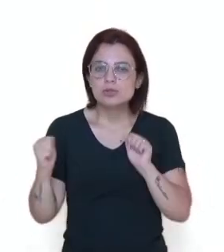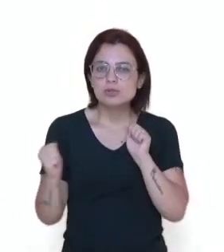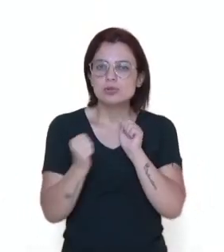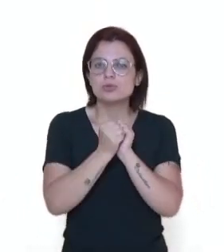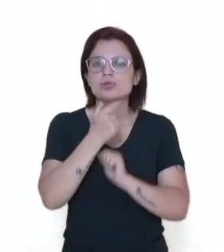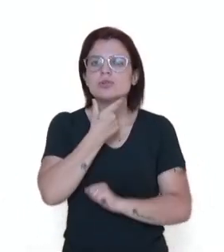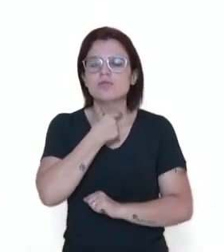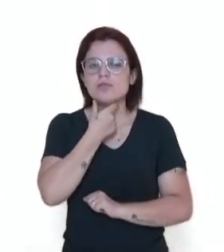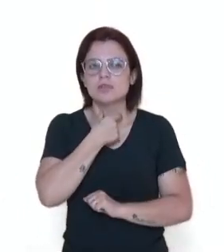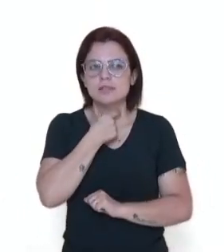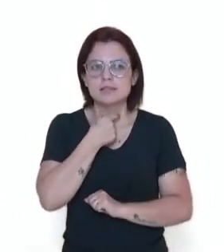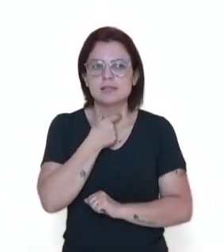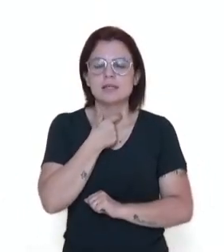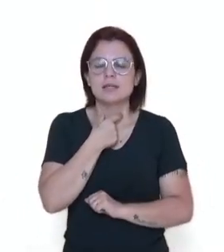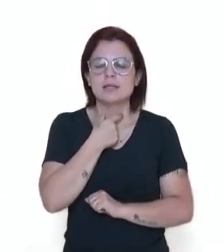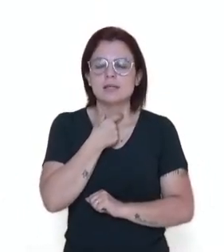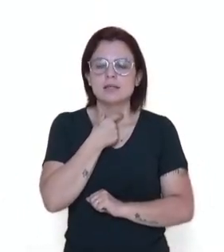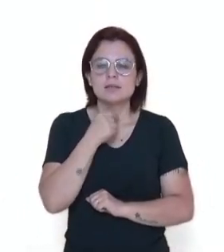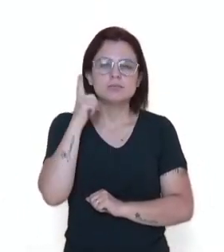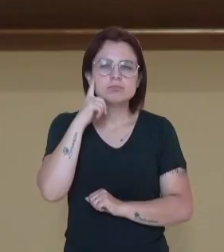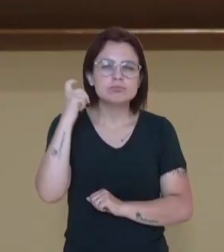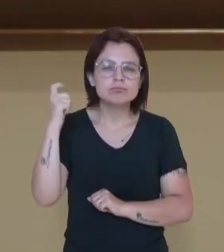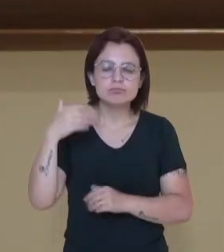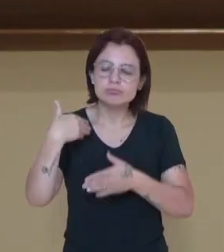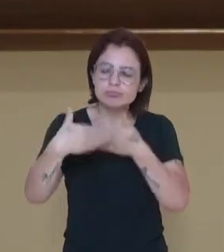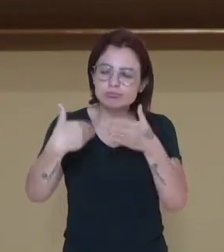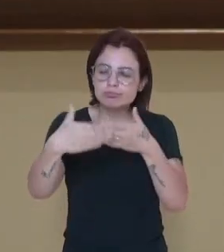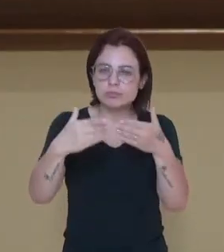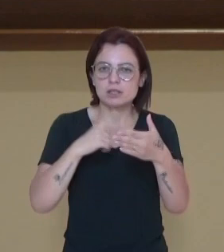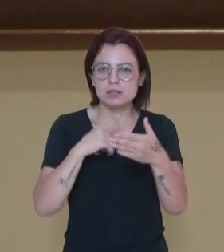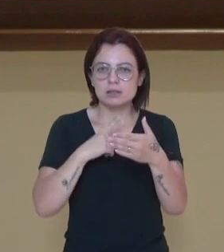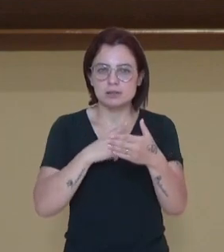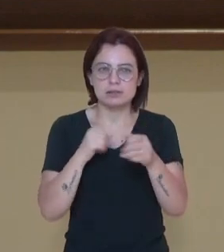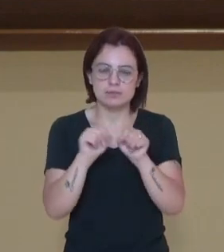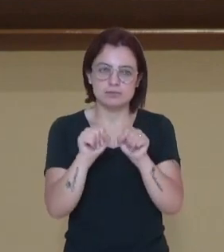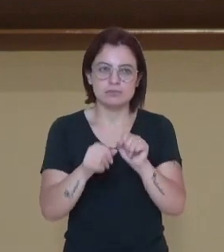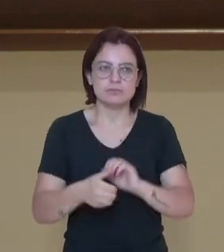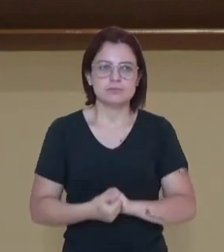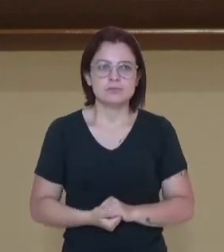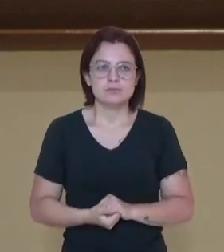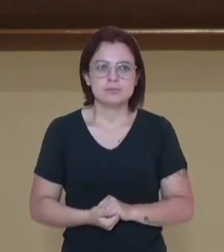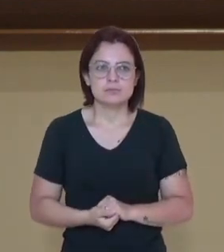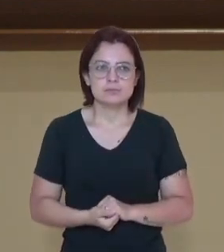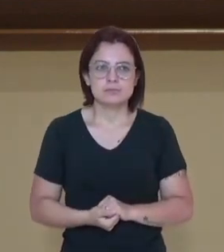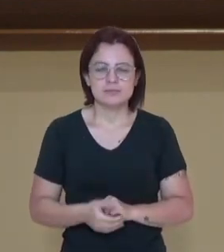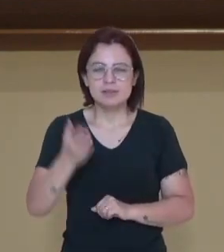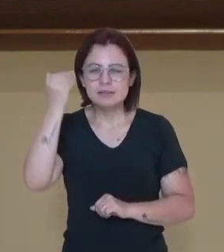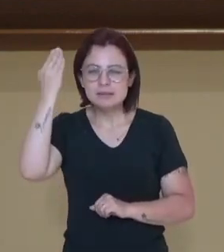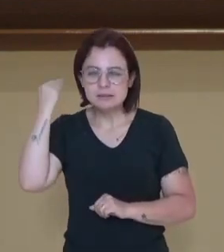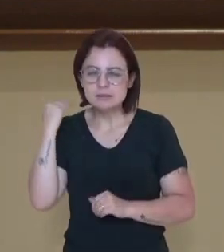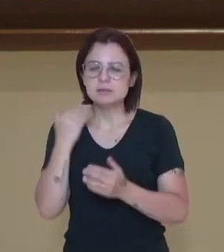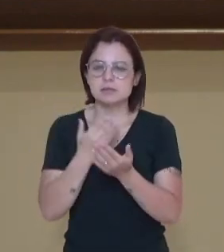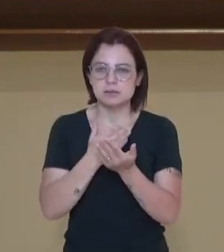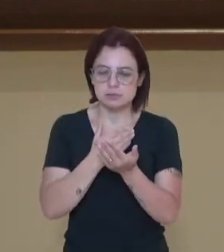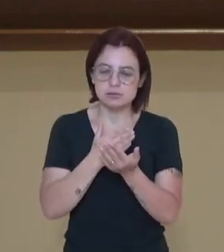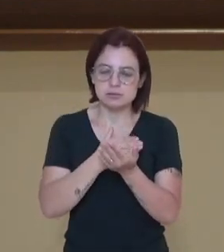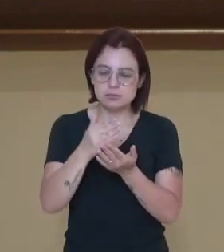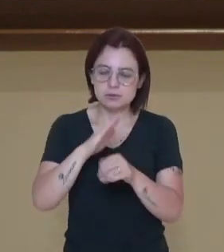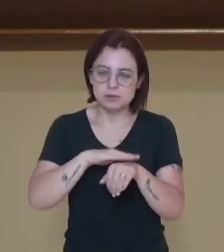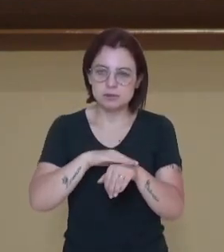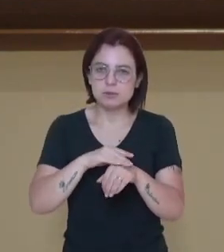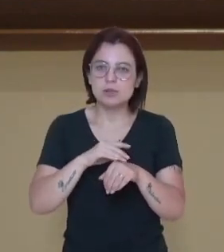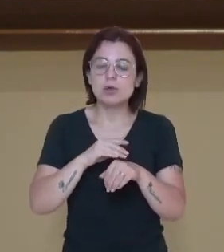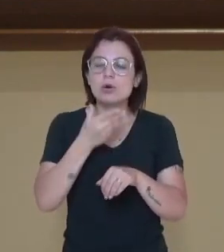voz, e os sons que a partir dela eram produzidos. Olha que legal! Então, nos tempos primitivos, o homem utilizava o